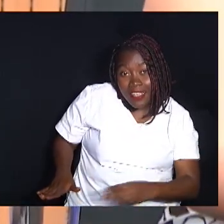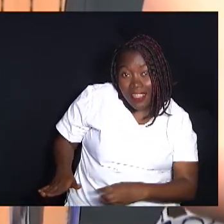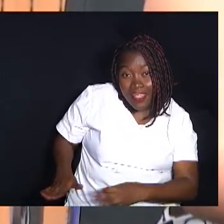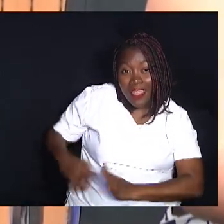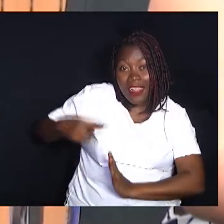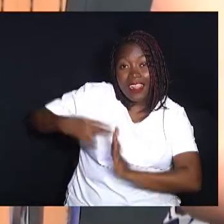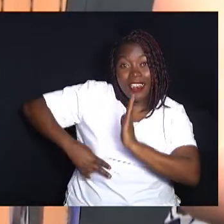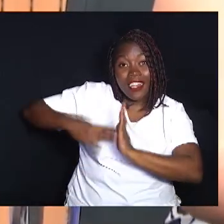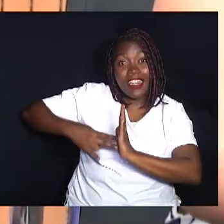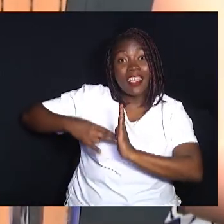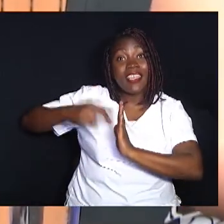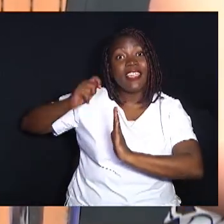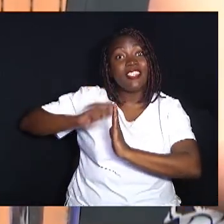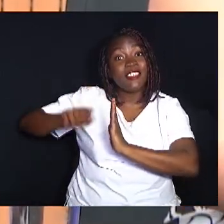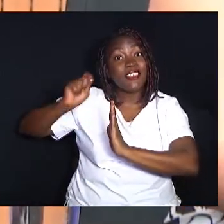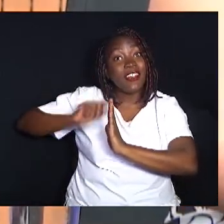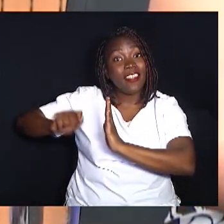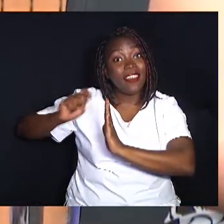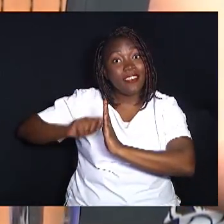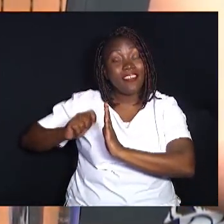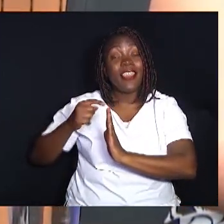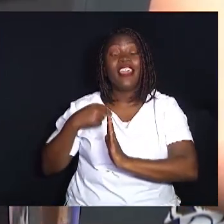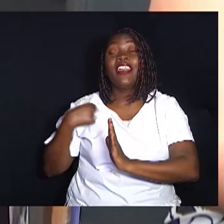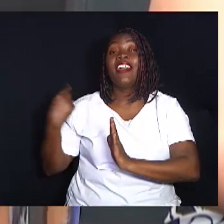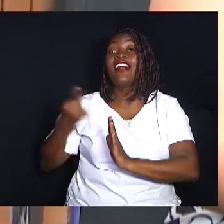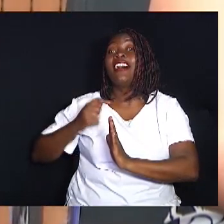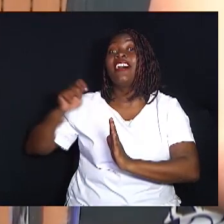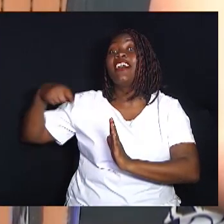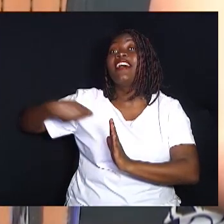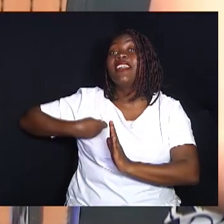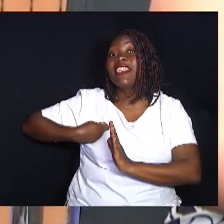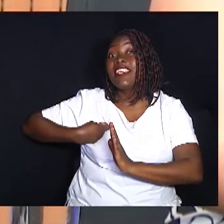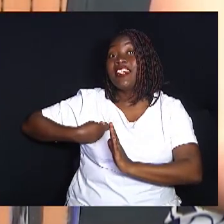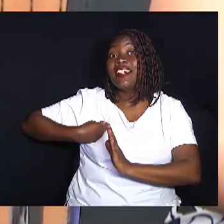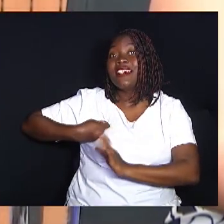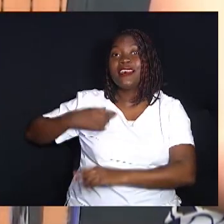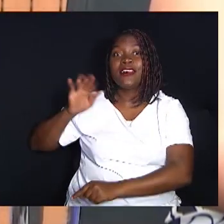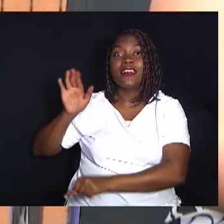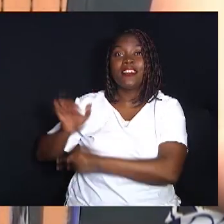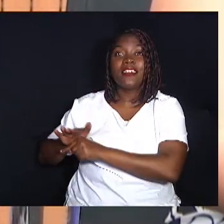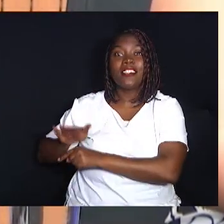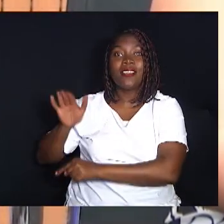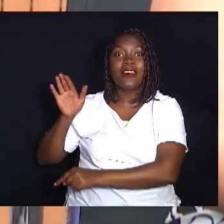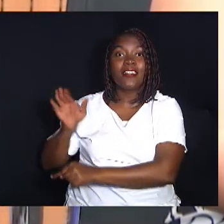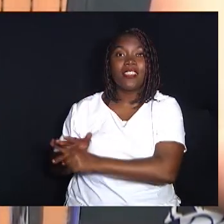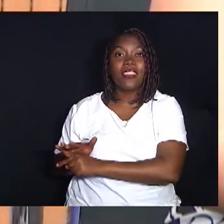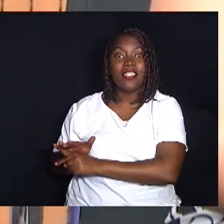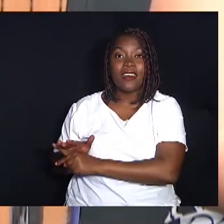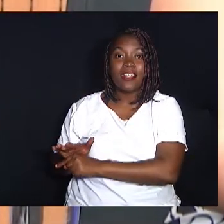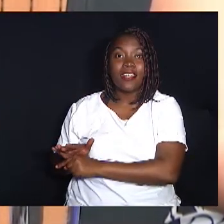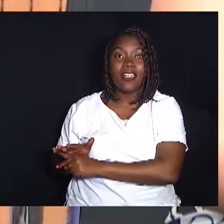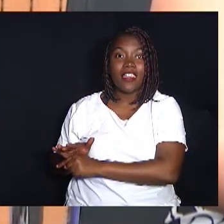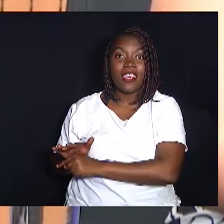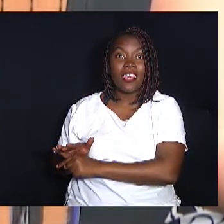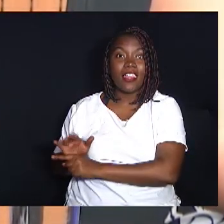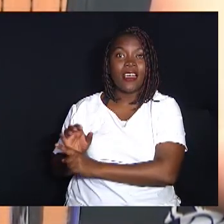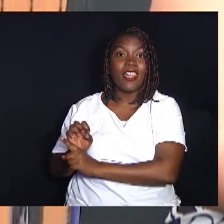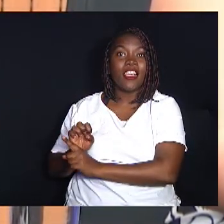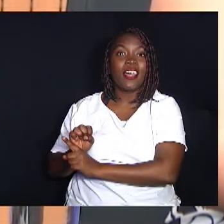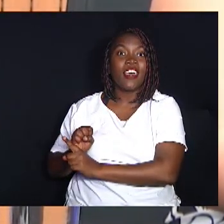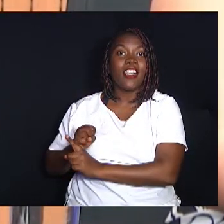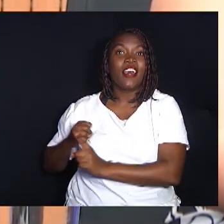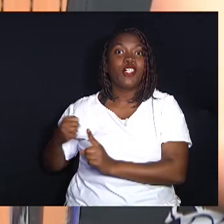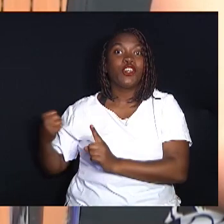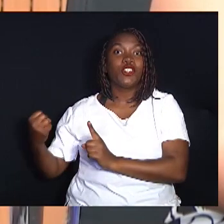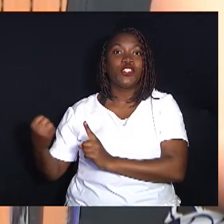e a escreverem, nós estamos ajudando a termos uma sociedade muito